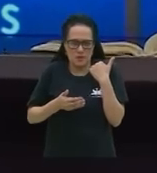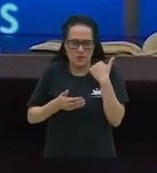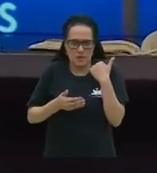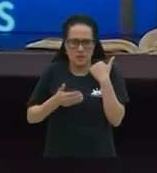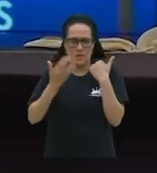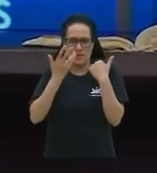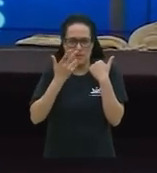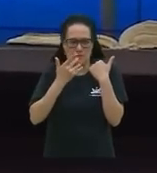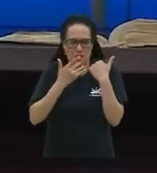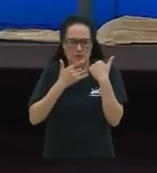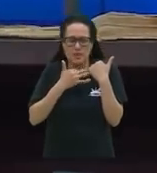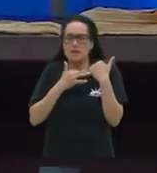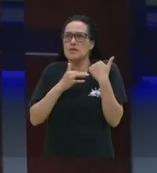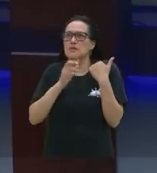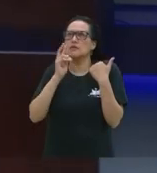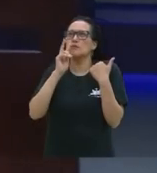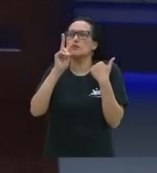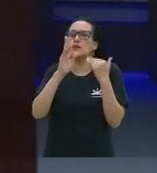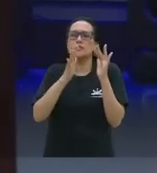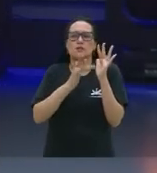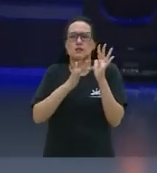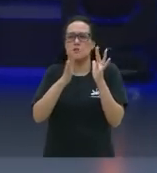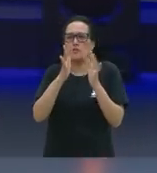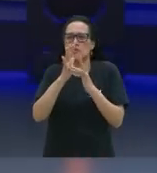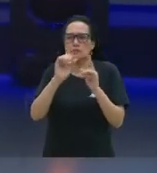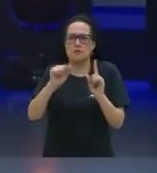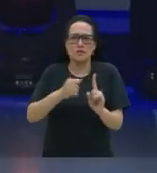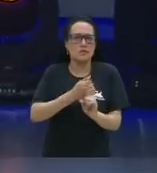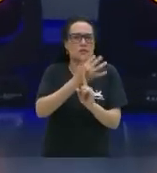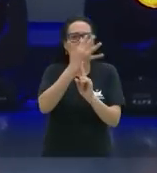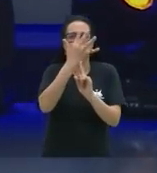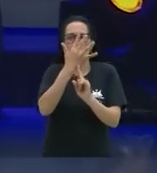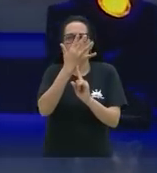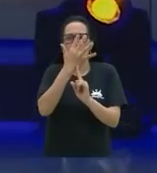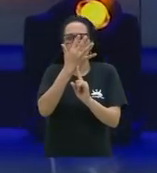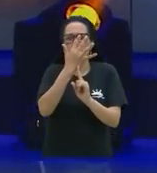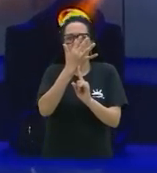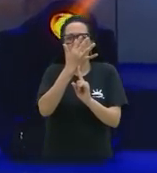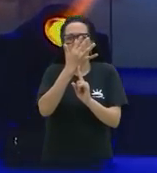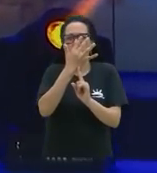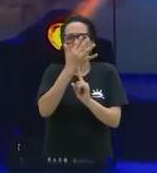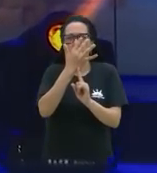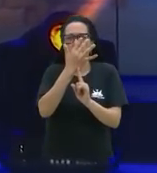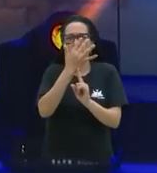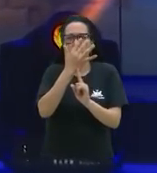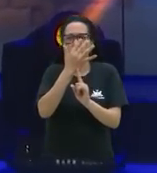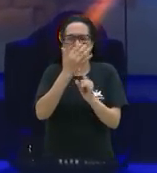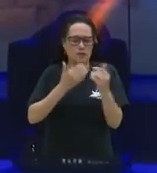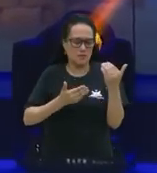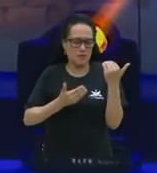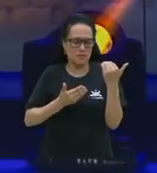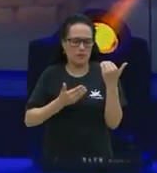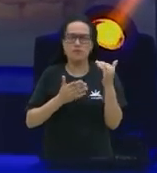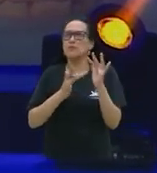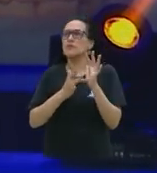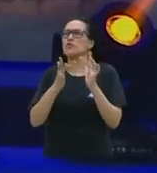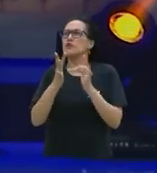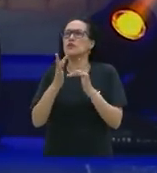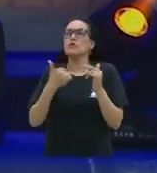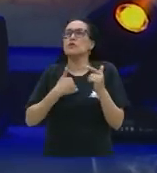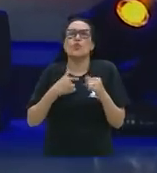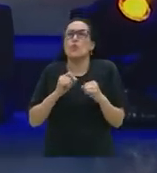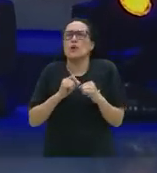e olhei para Jesus Eucarístico, olhei para Jesus, olhei para o Senhor e perguntei: Jesus, o que eu